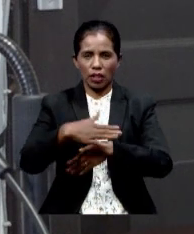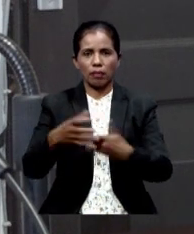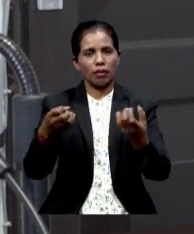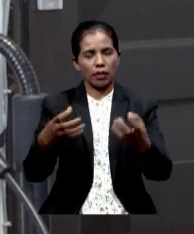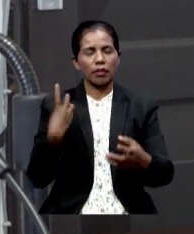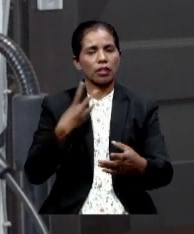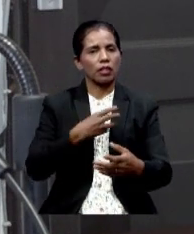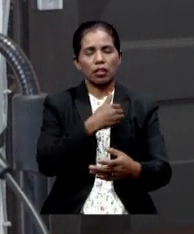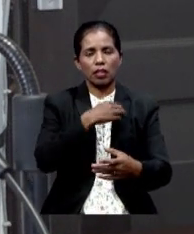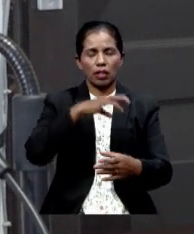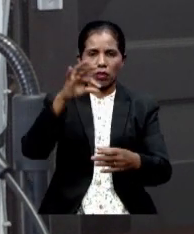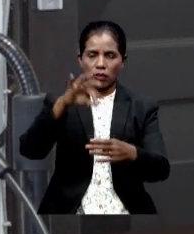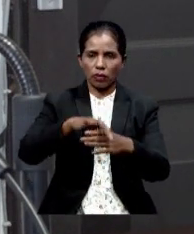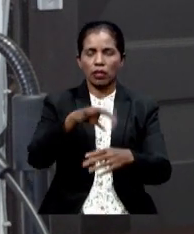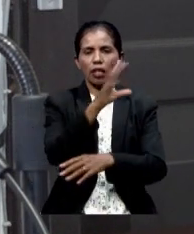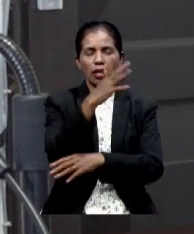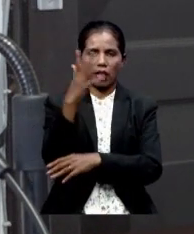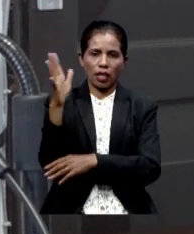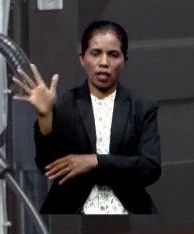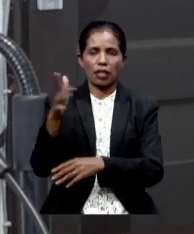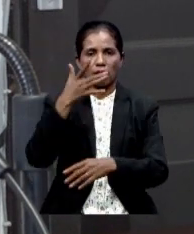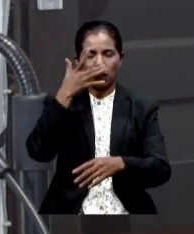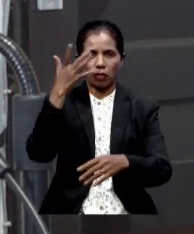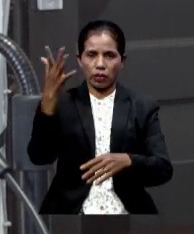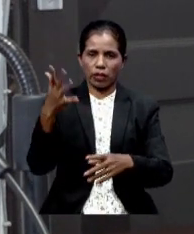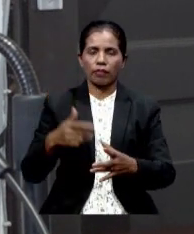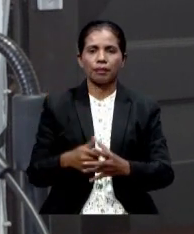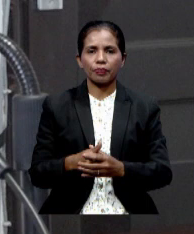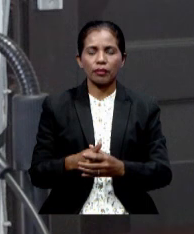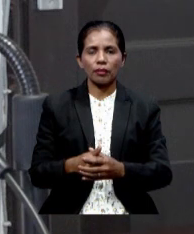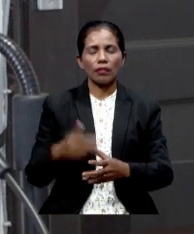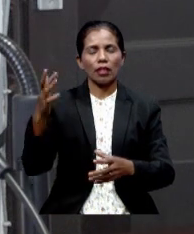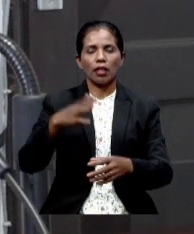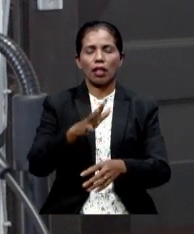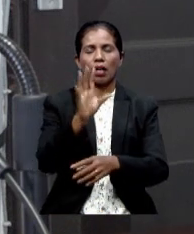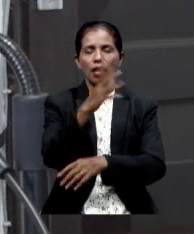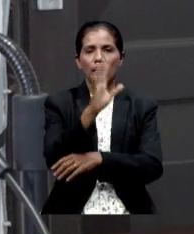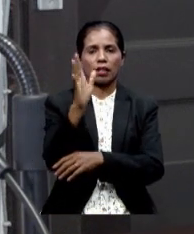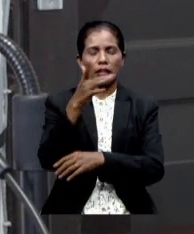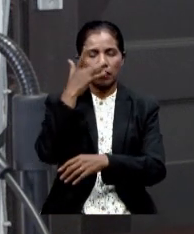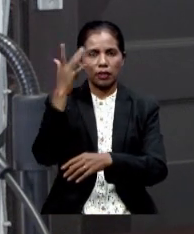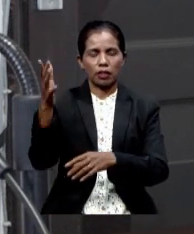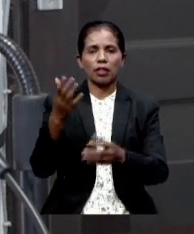cura de dia que ita ne aikamele. Aikamele, ia China, quilo ida de